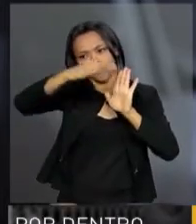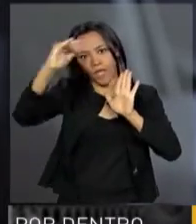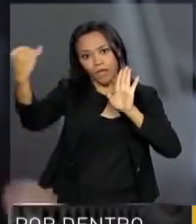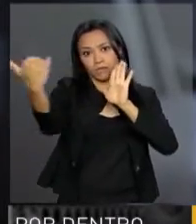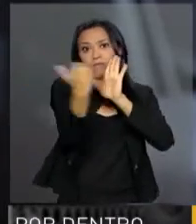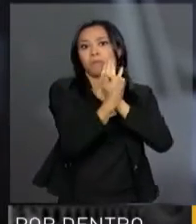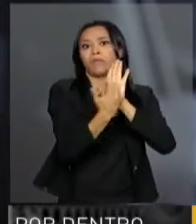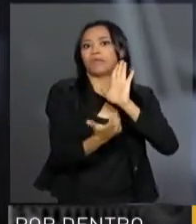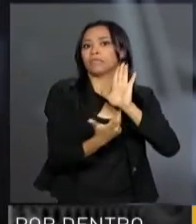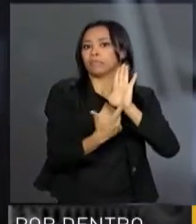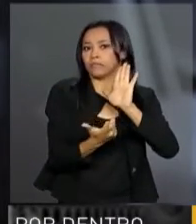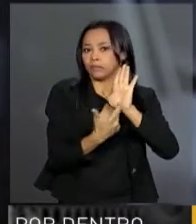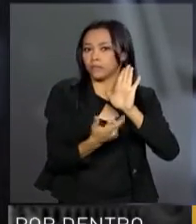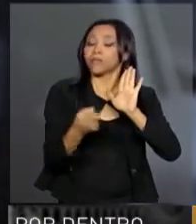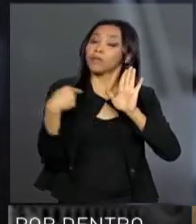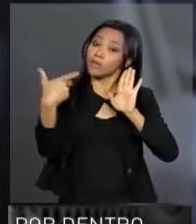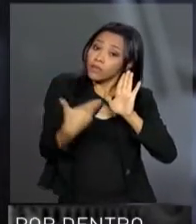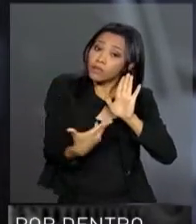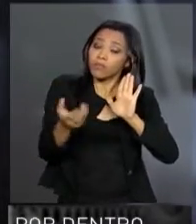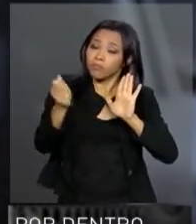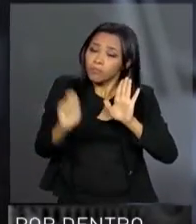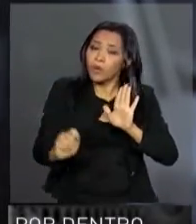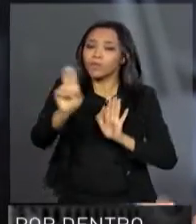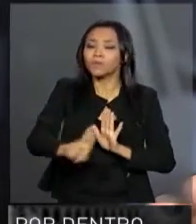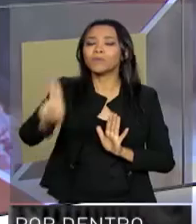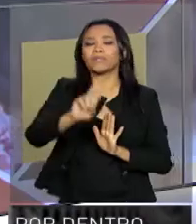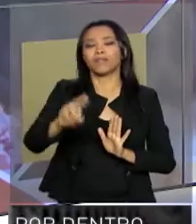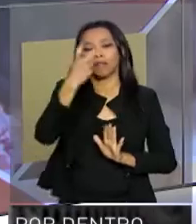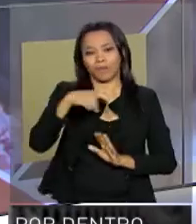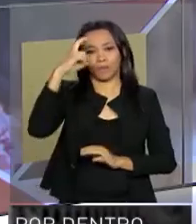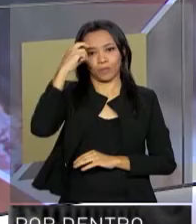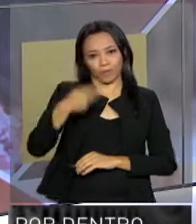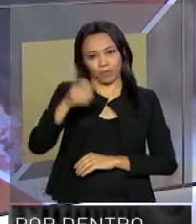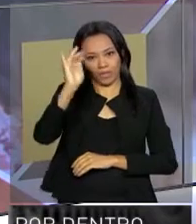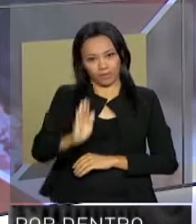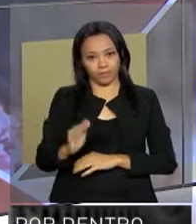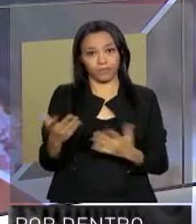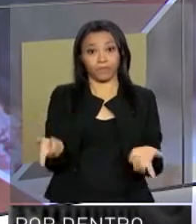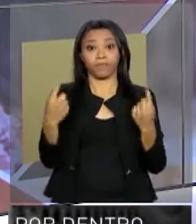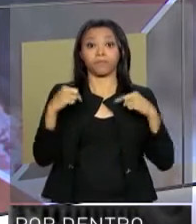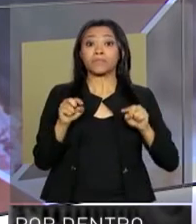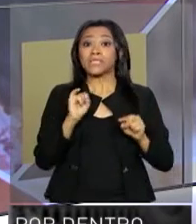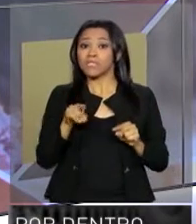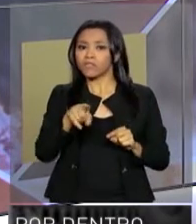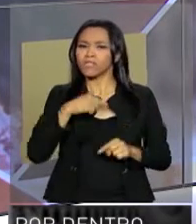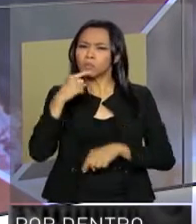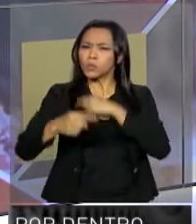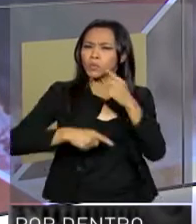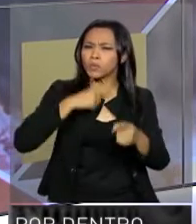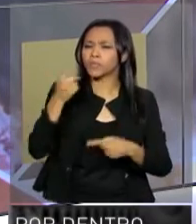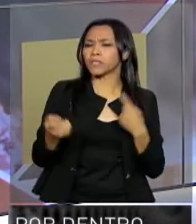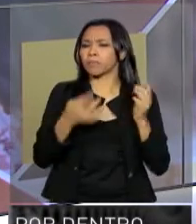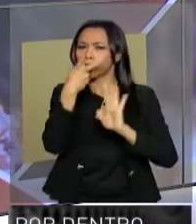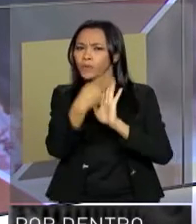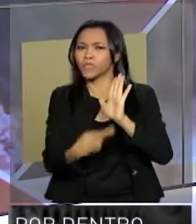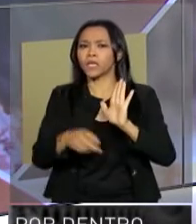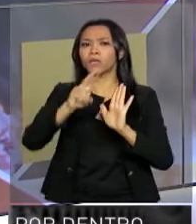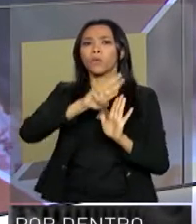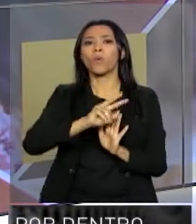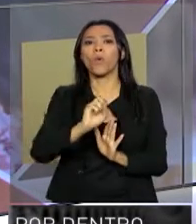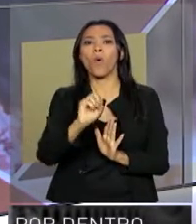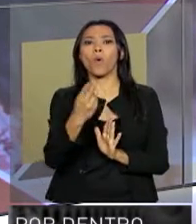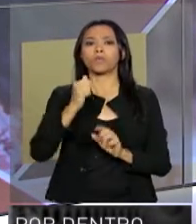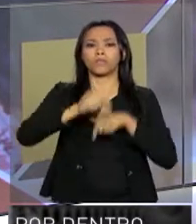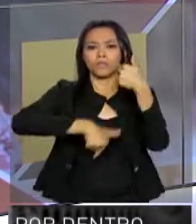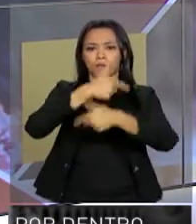e prestando serviço à cultura brasileira. E se você tem dúvidas sobre algum projeto ou ação do